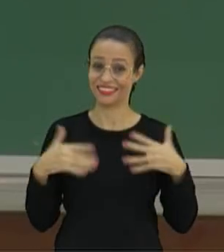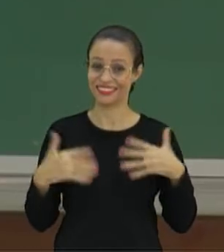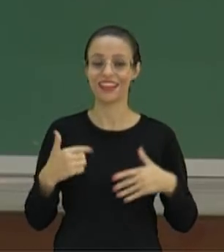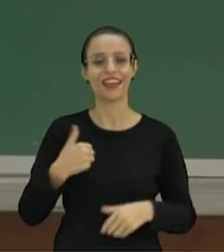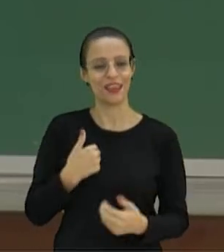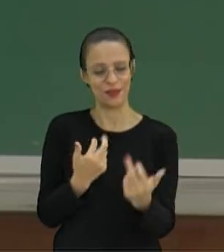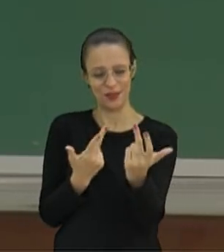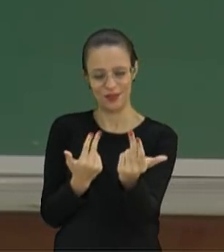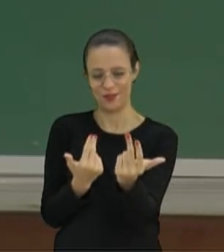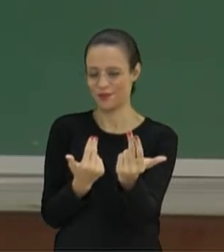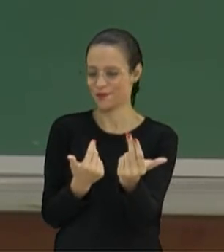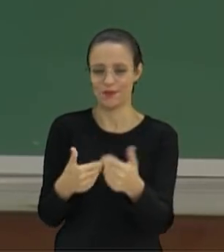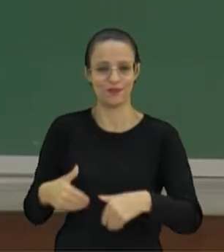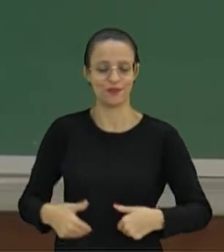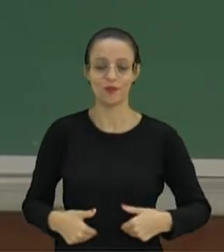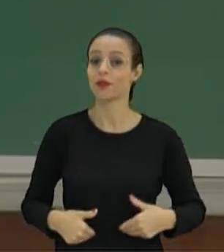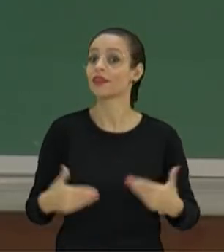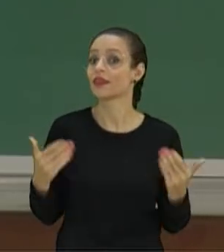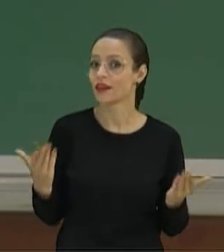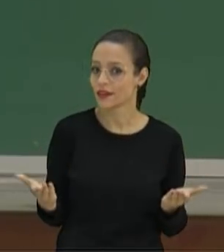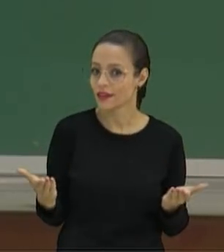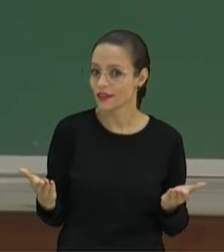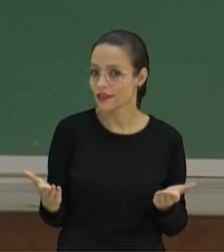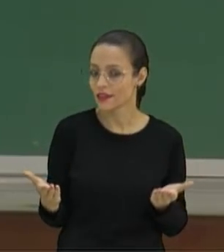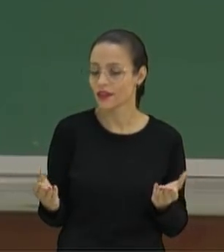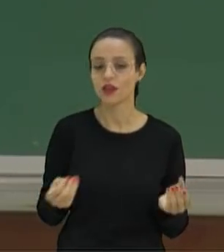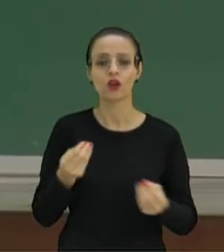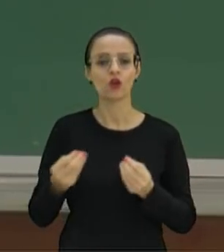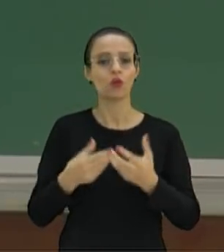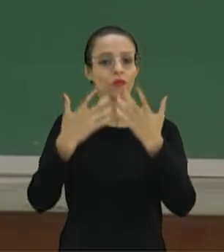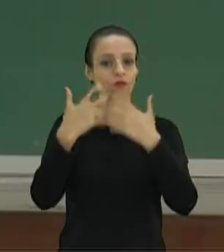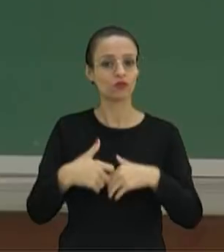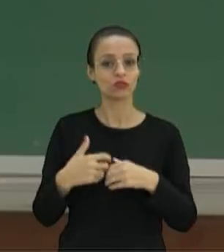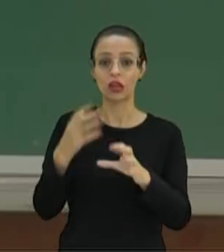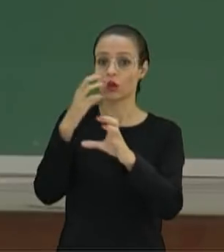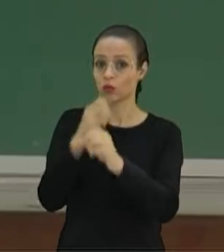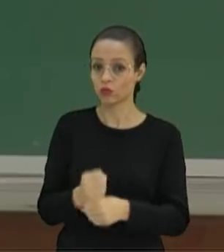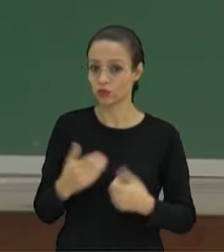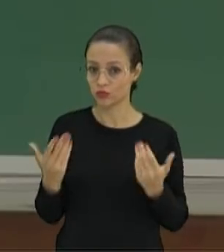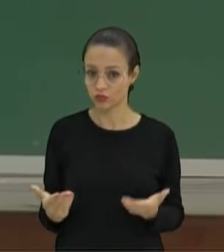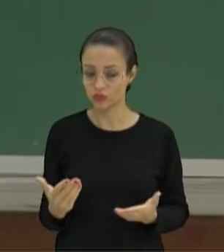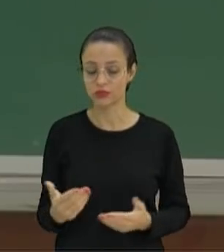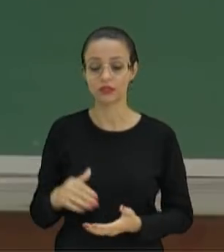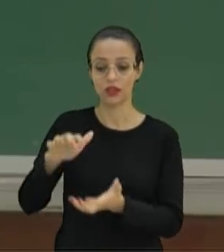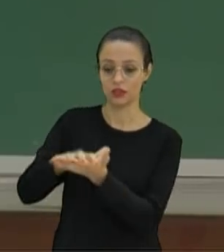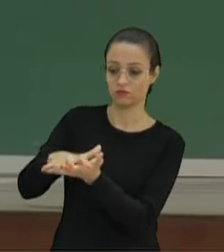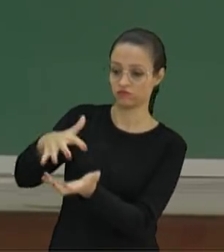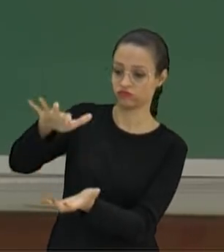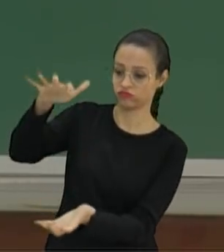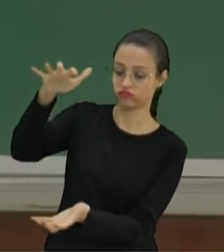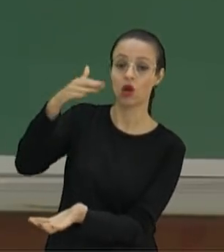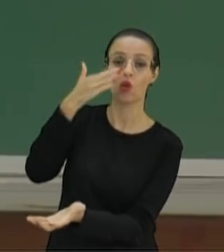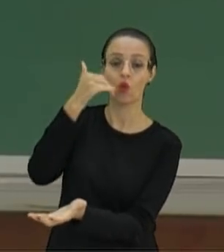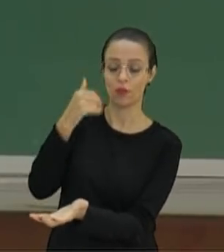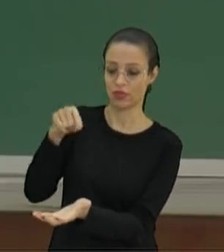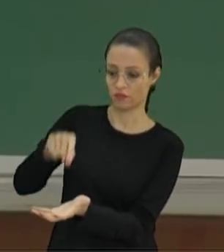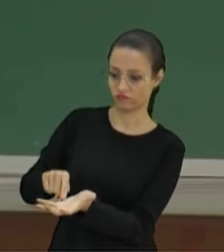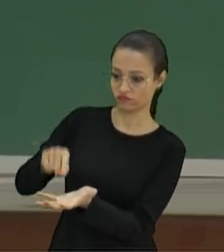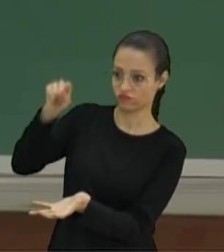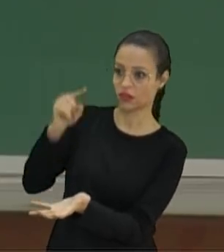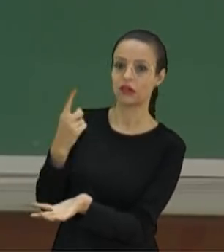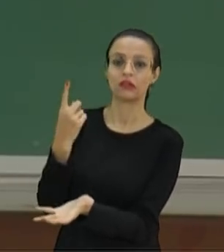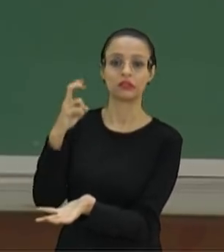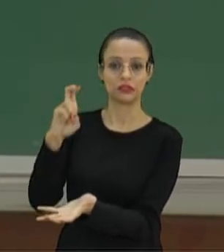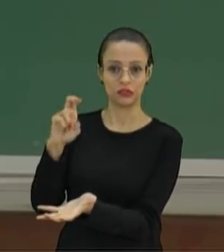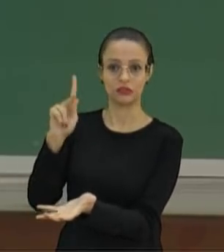também tô com fome. E aí? Como que vai funcionar essa conta? Eu tenho um saco de ração de 15 quilos e eu